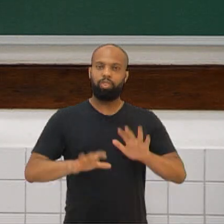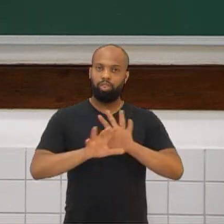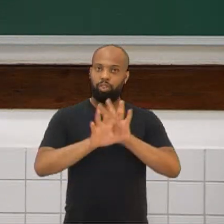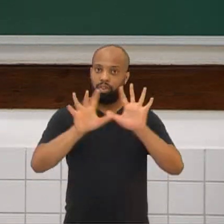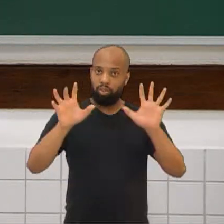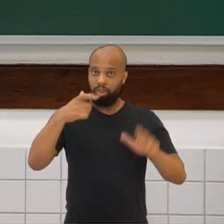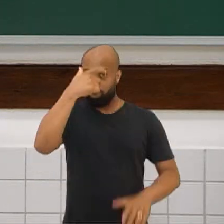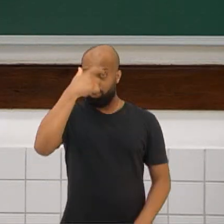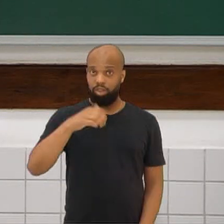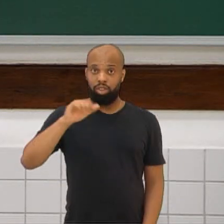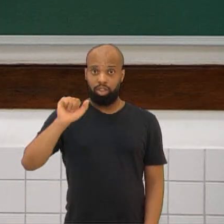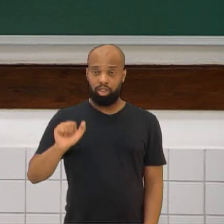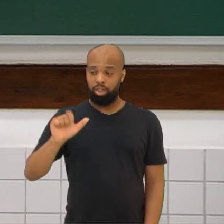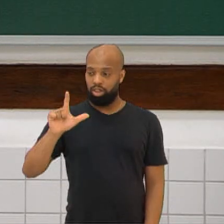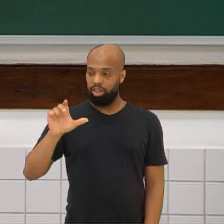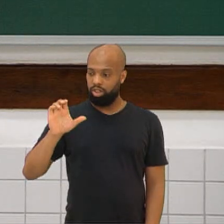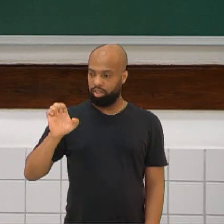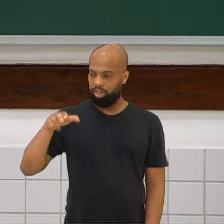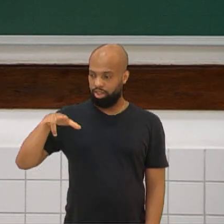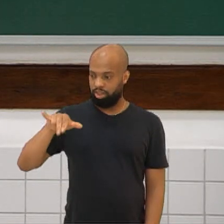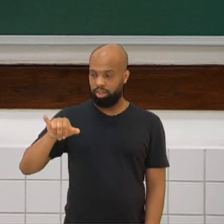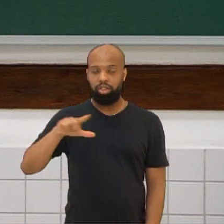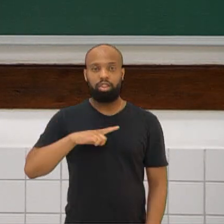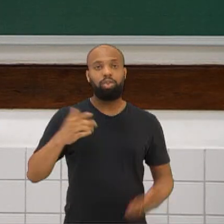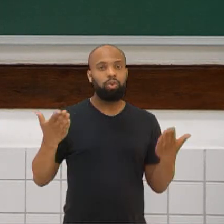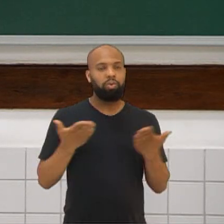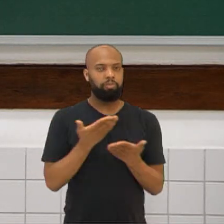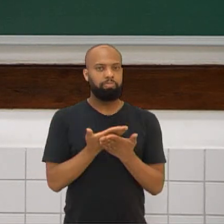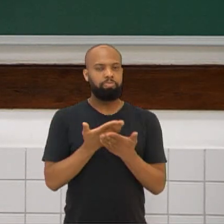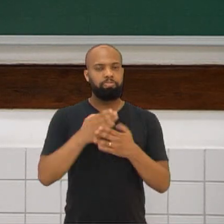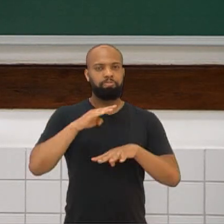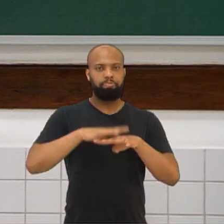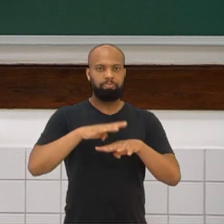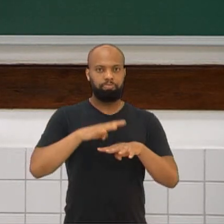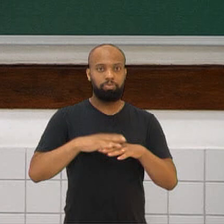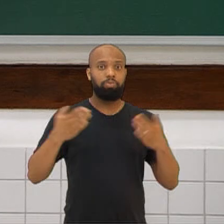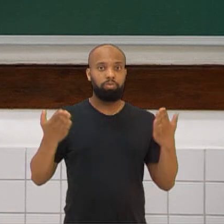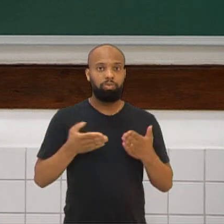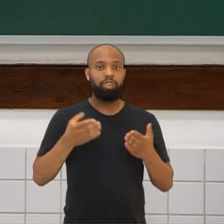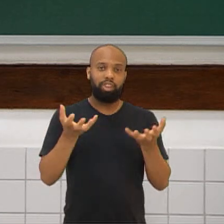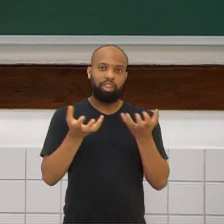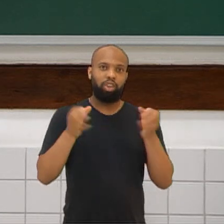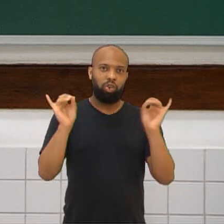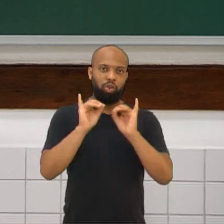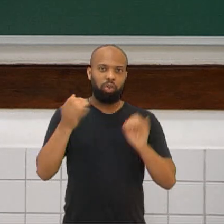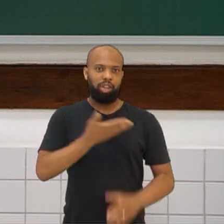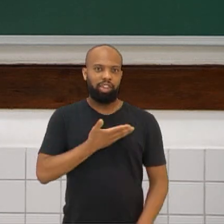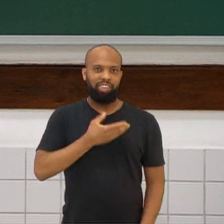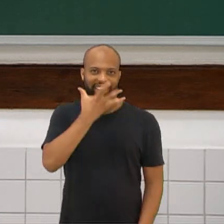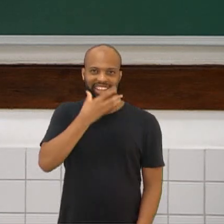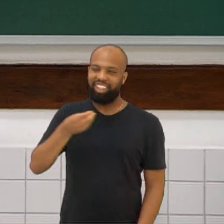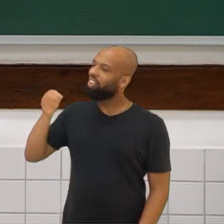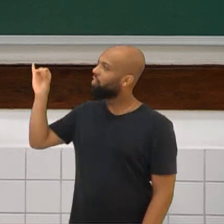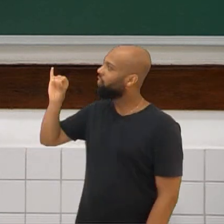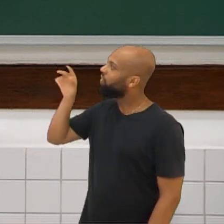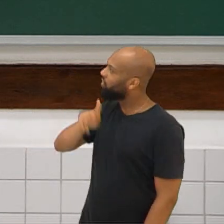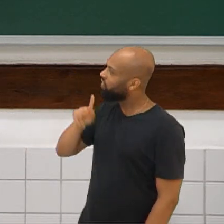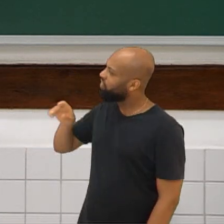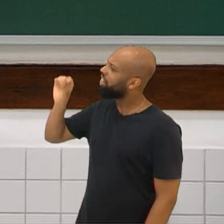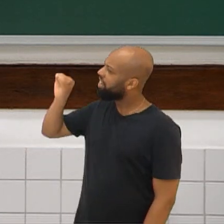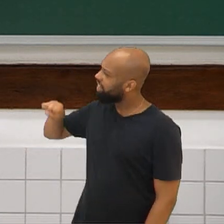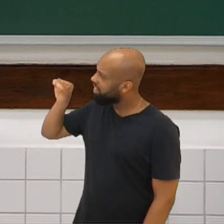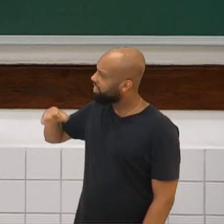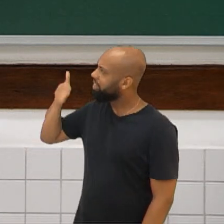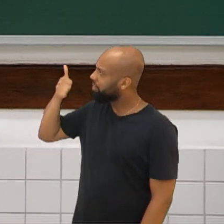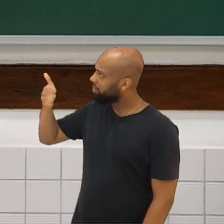Olá pessoal, eu sou a professora Alcini e estamos aqui para mais uma aula de matemática. Hoje eu quero dar um oi para o meu amigo Natan. Oi Natan, tudo bom?